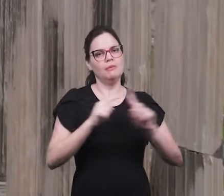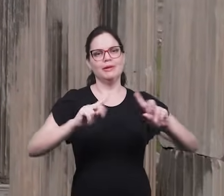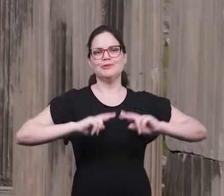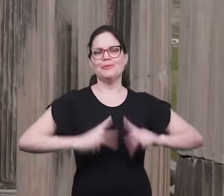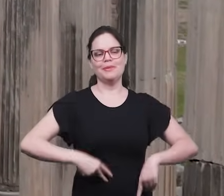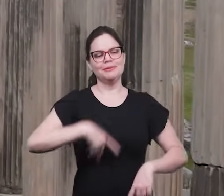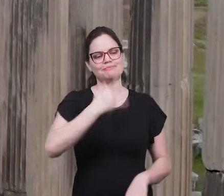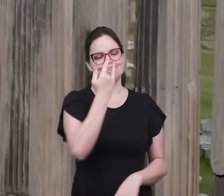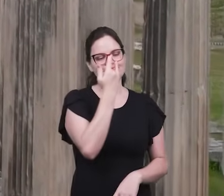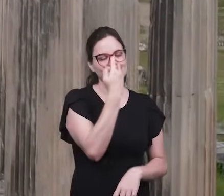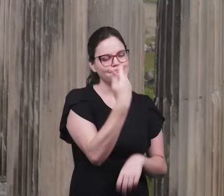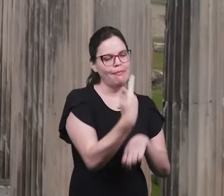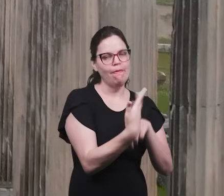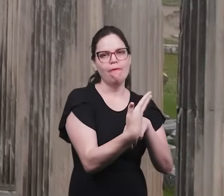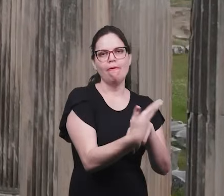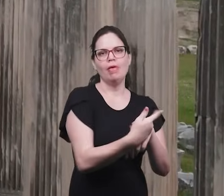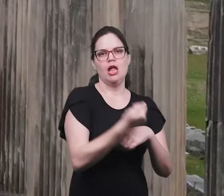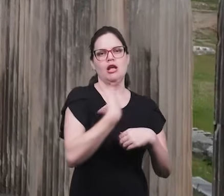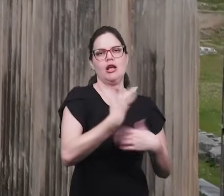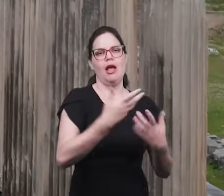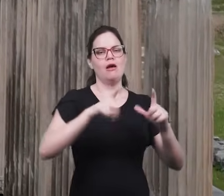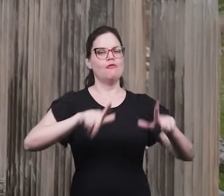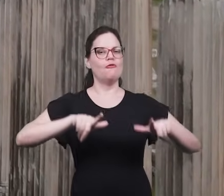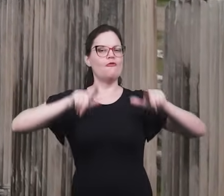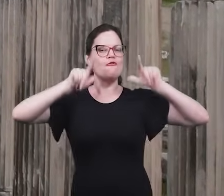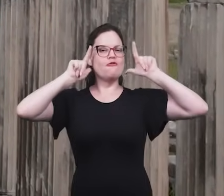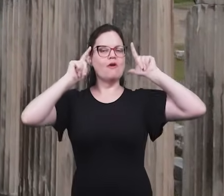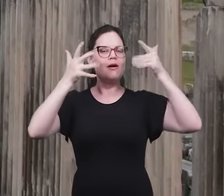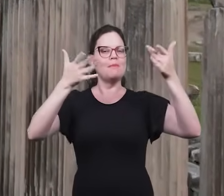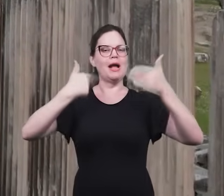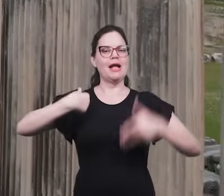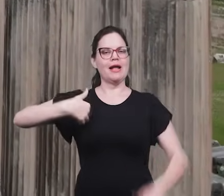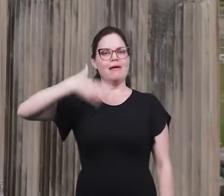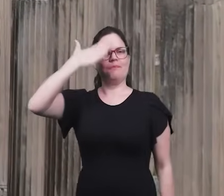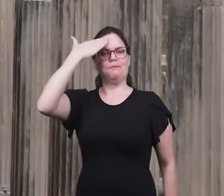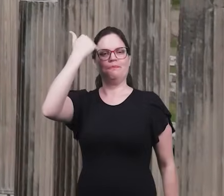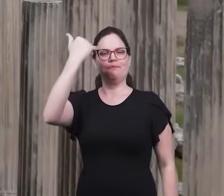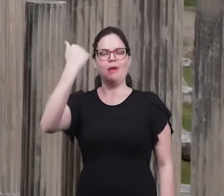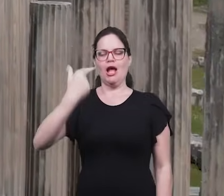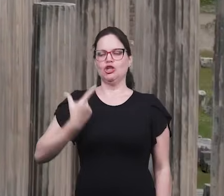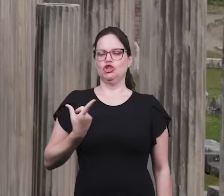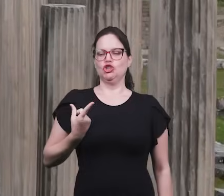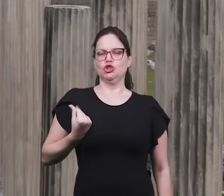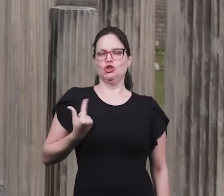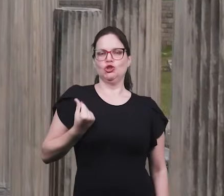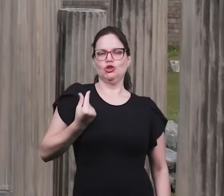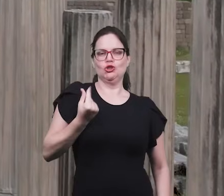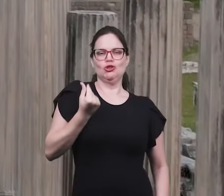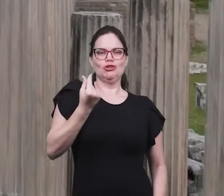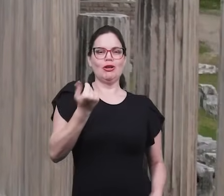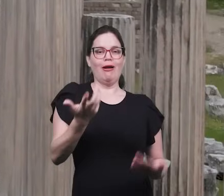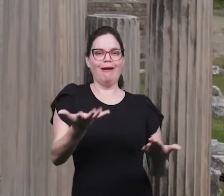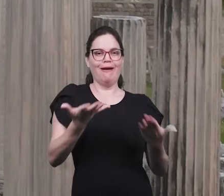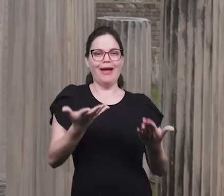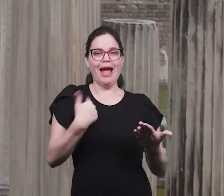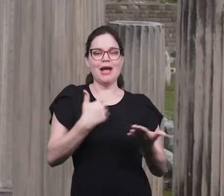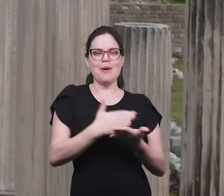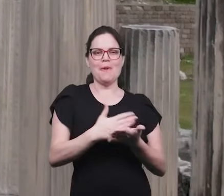causa disso. É o esplendor, é a glória, ele quer aparecer. Então entra a